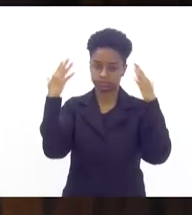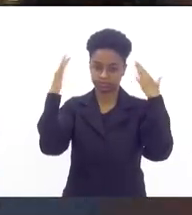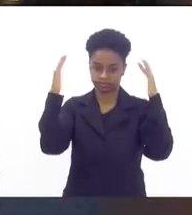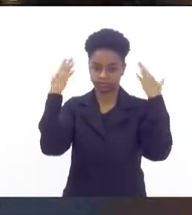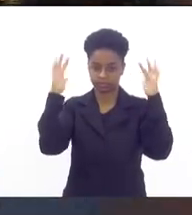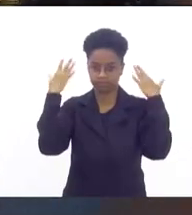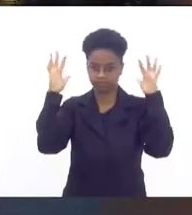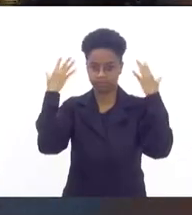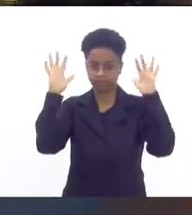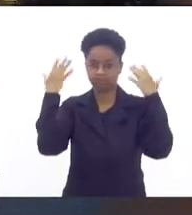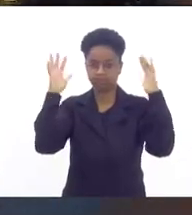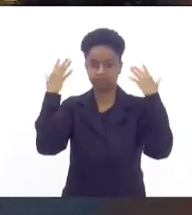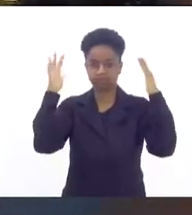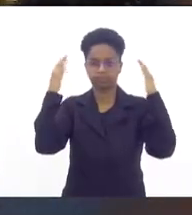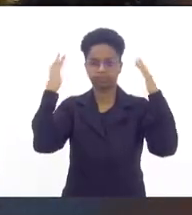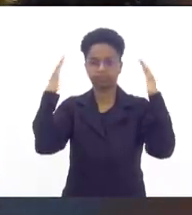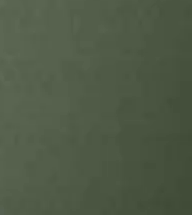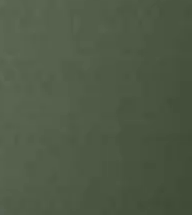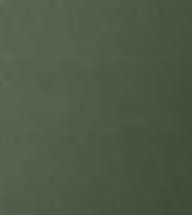palmas